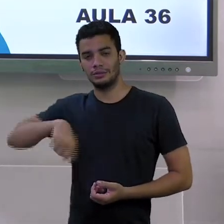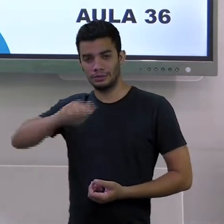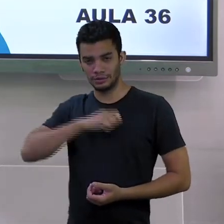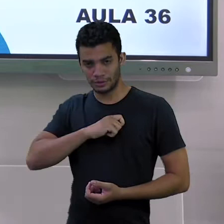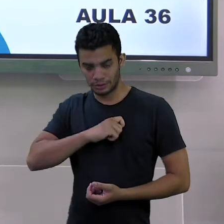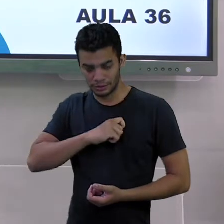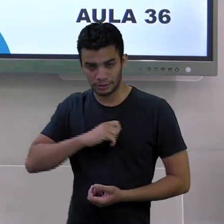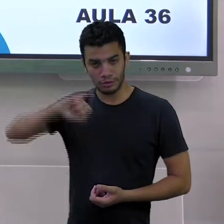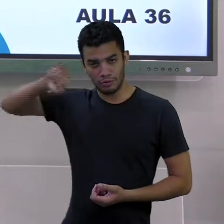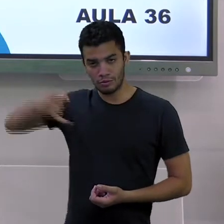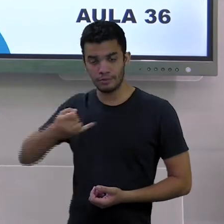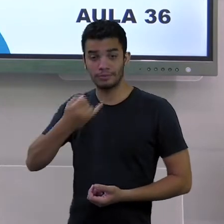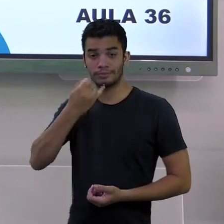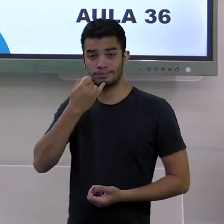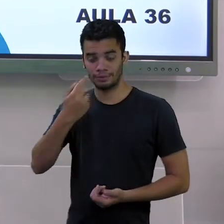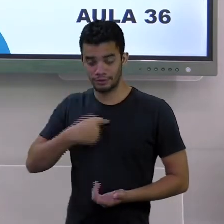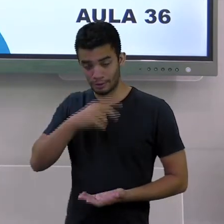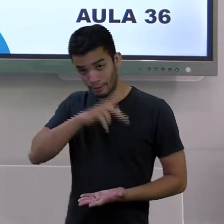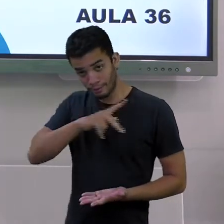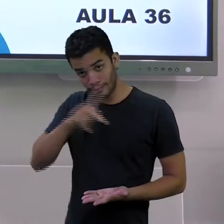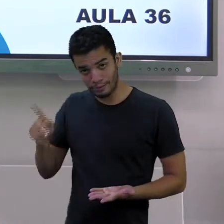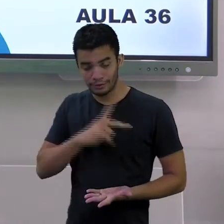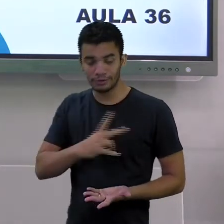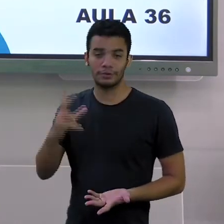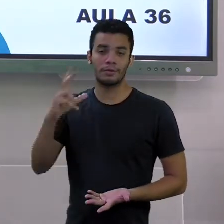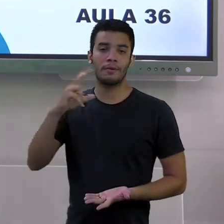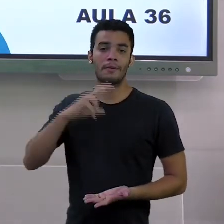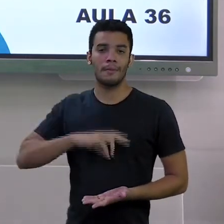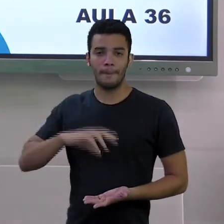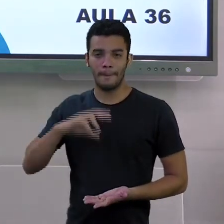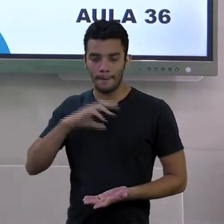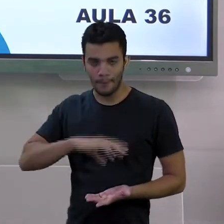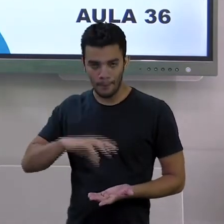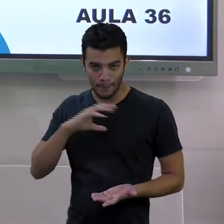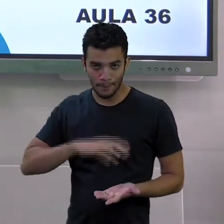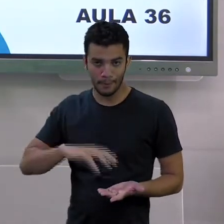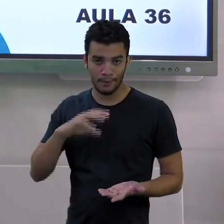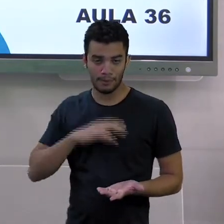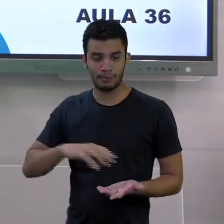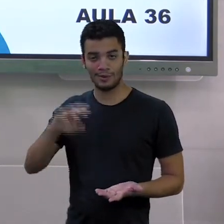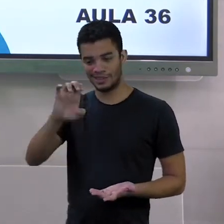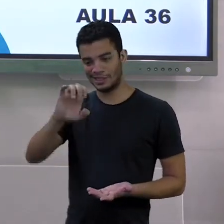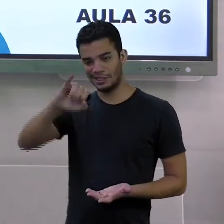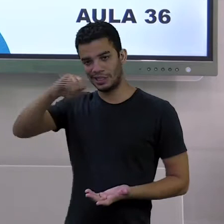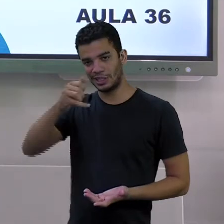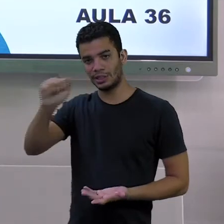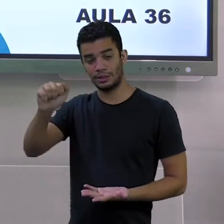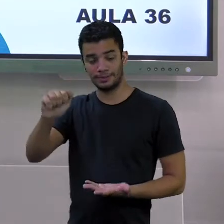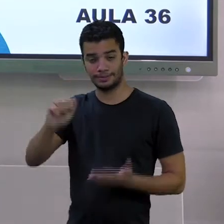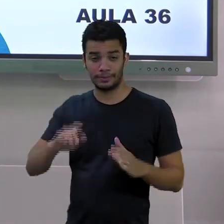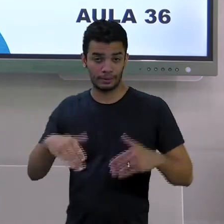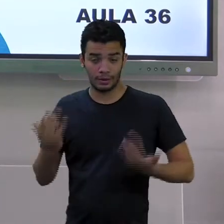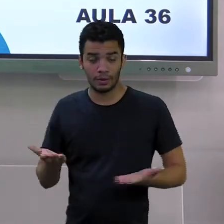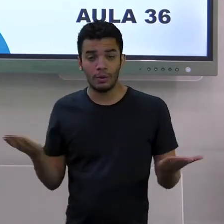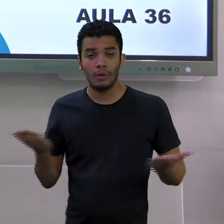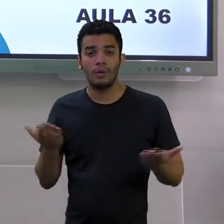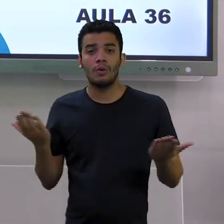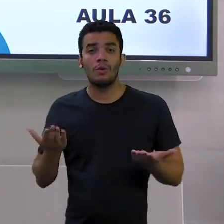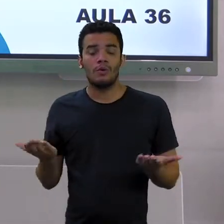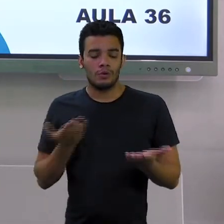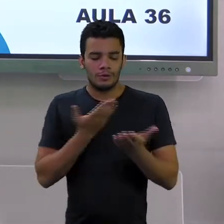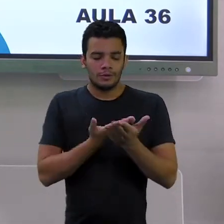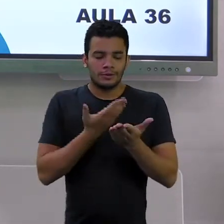EJA, Educação de Jovens e Adultos. Hoje conheceremos um pouco mais sobre os